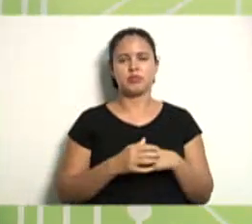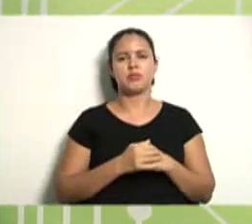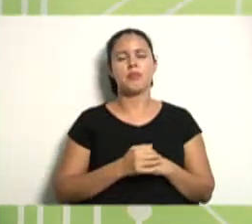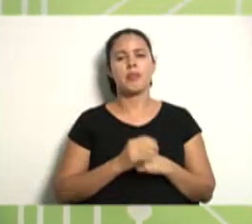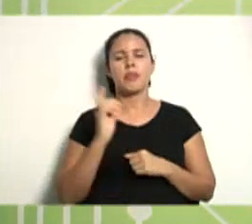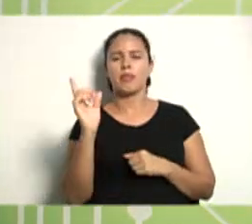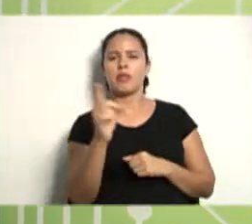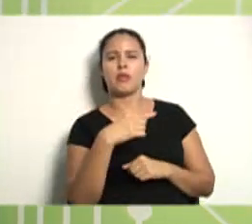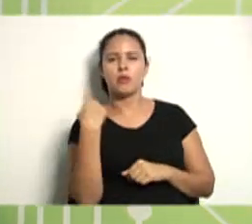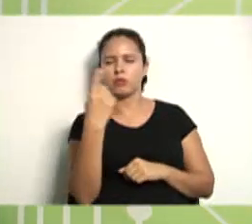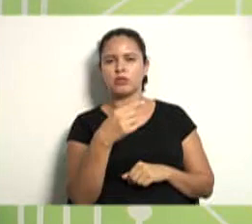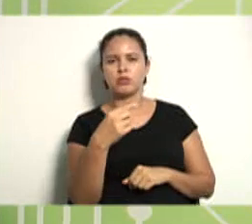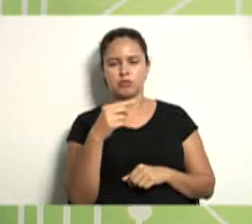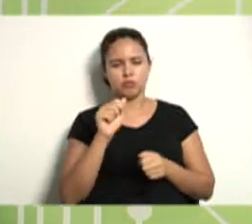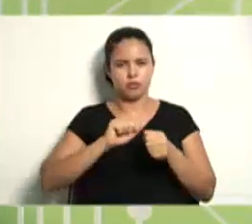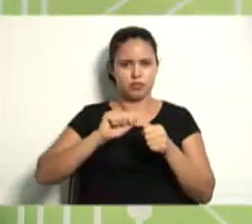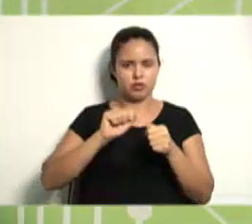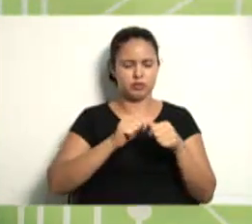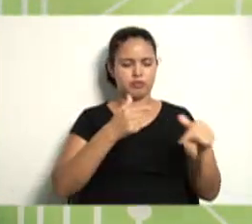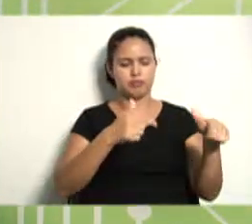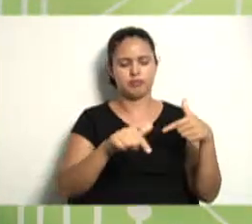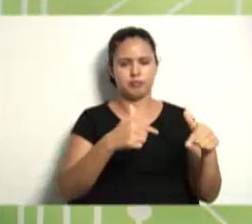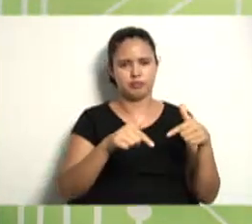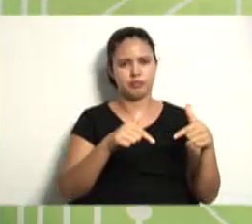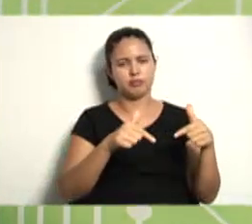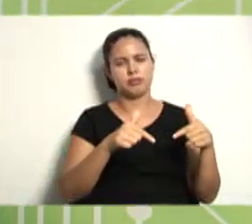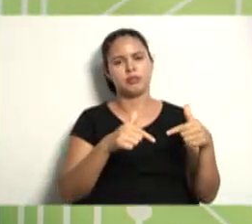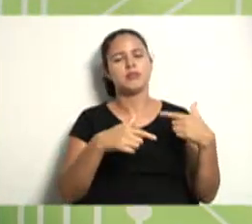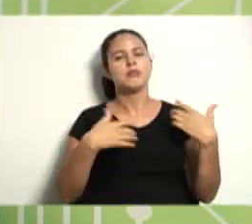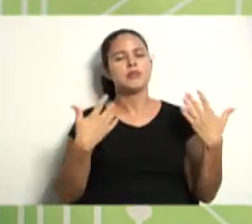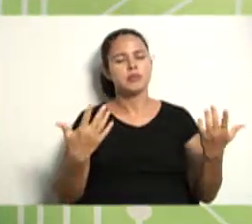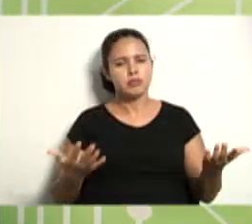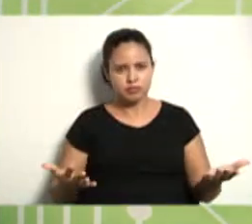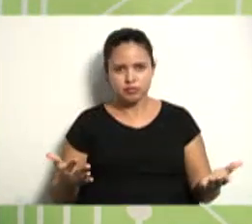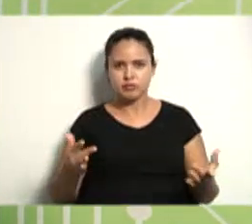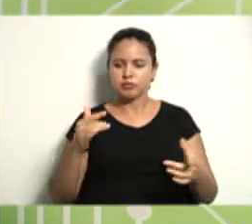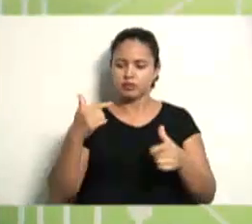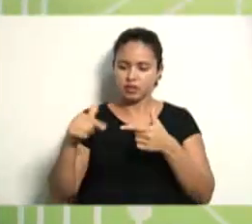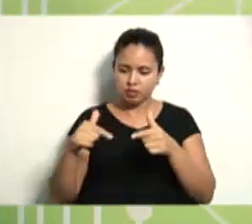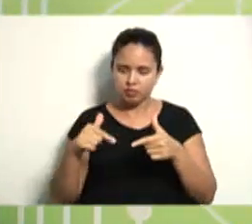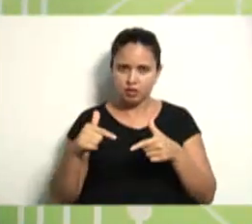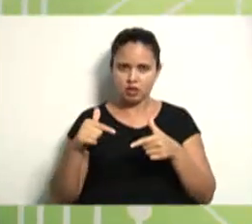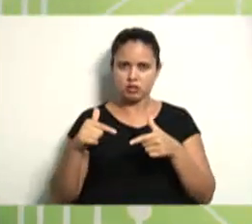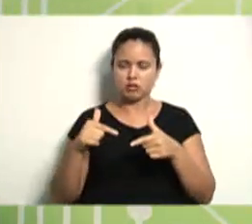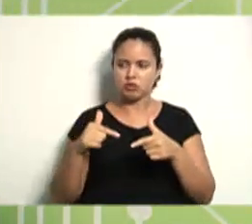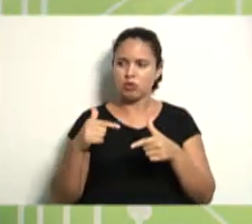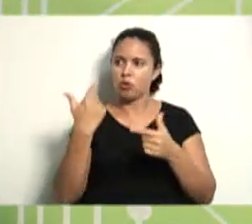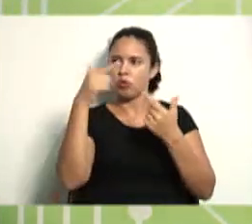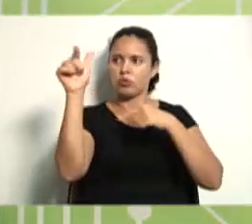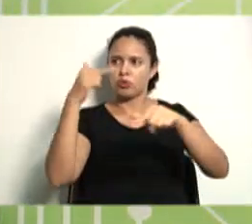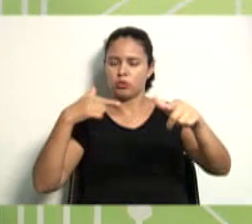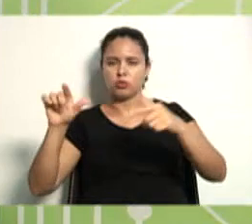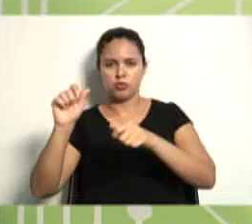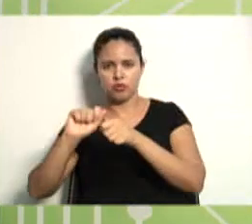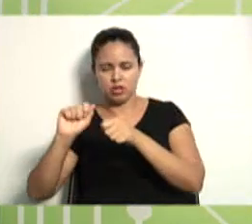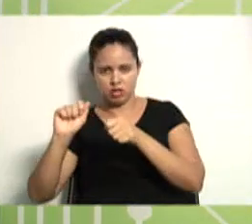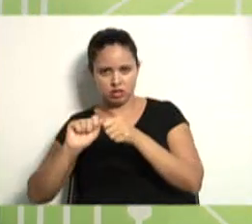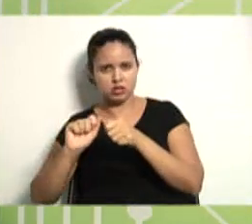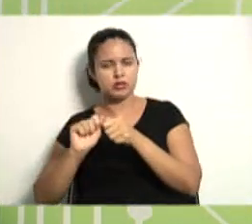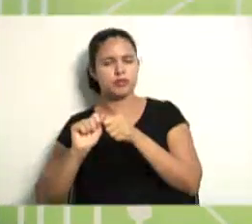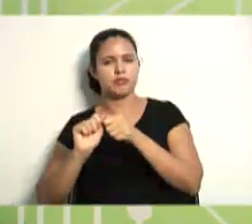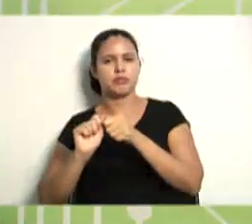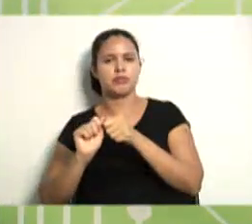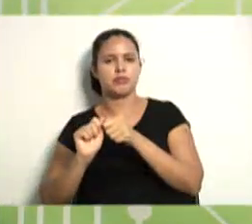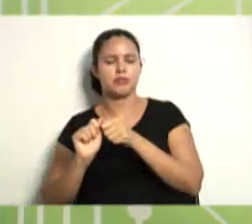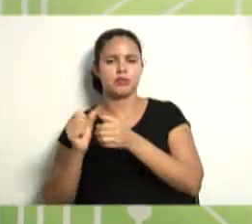que nós fazemos é trabalho e mesmo que o trabalho não seja feito por nós, esse trabalho foi realizado